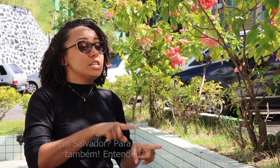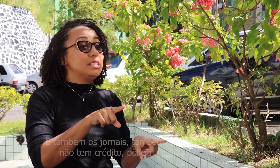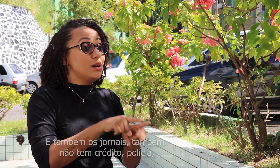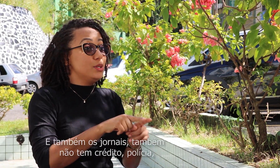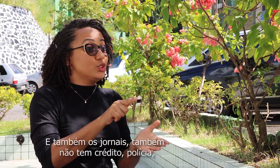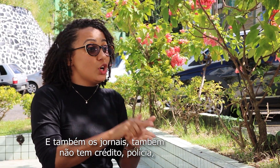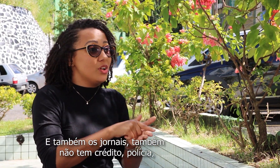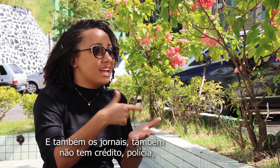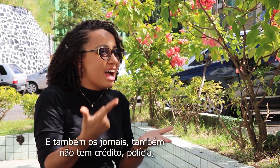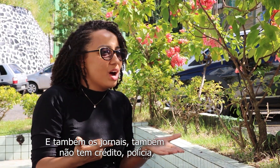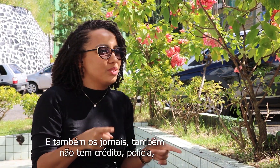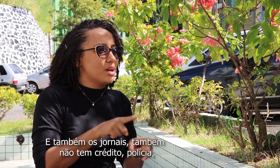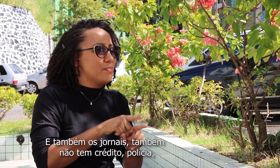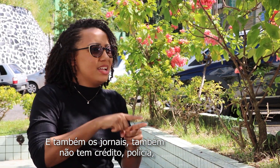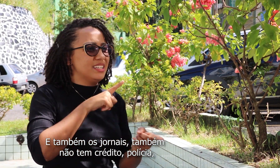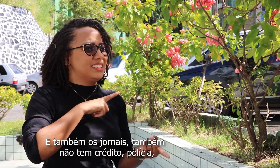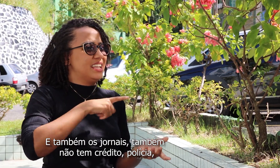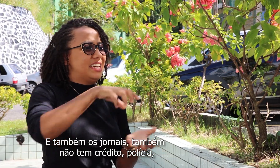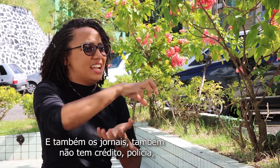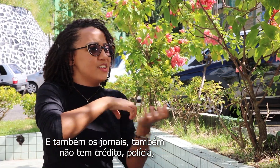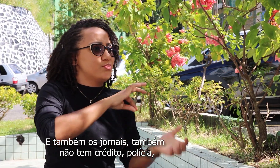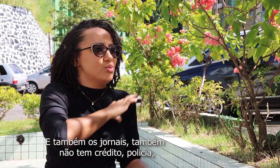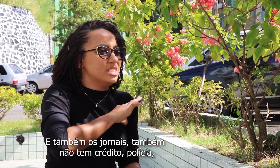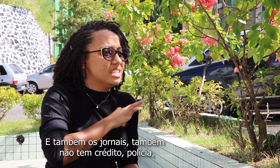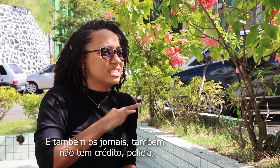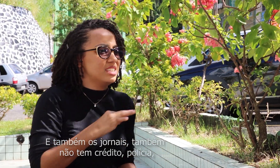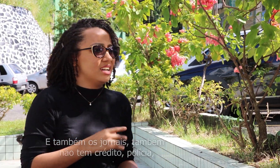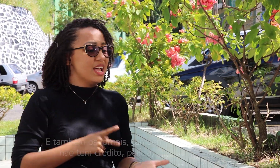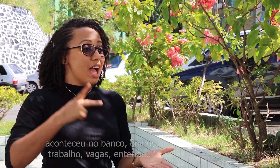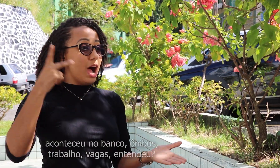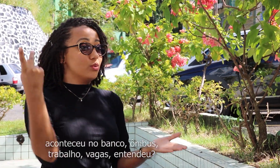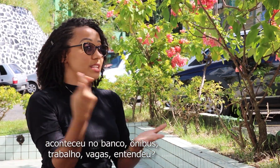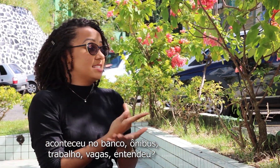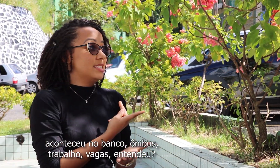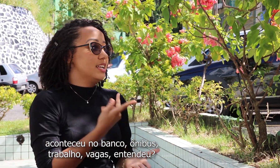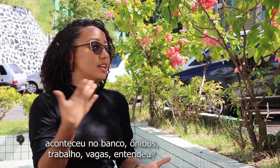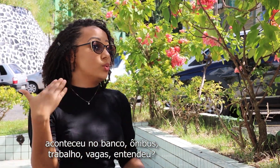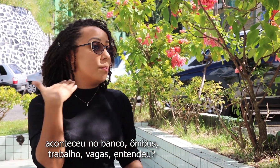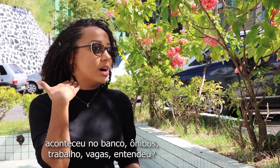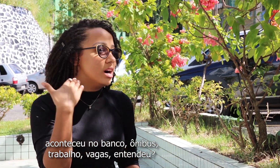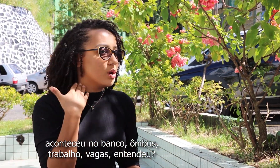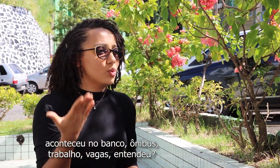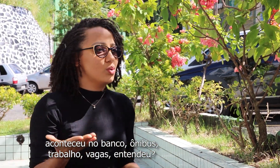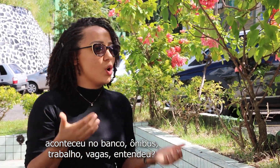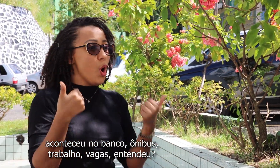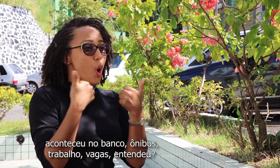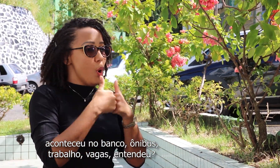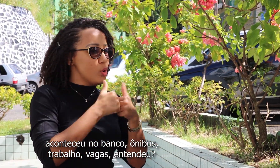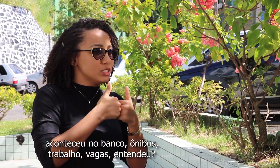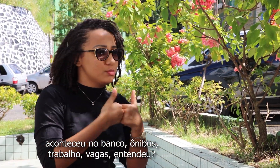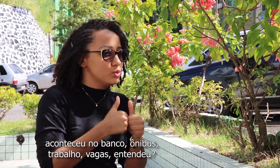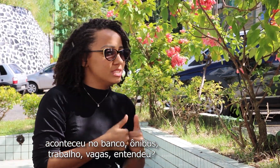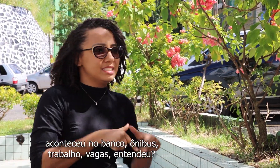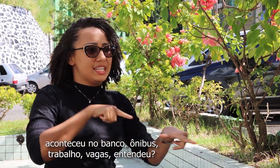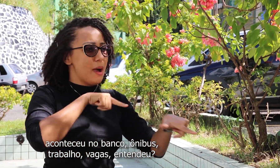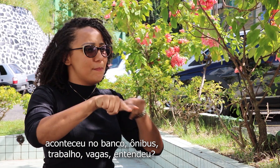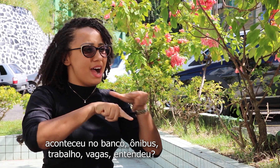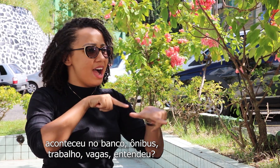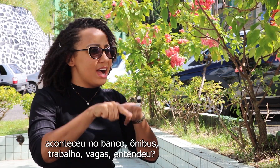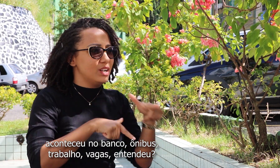Entendeu? E também o jornal, também tem crédito, polícia, acontecer no banco,